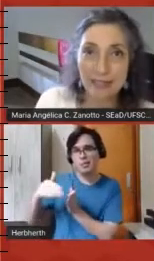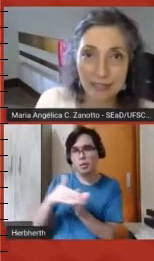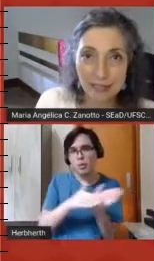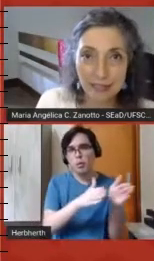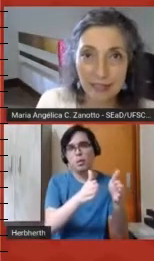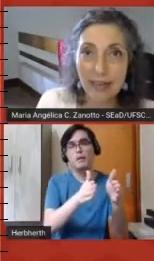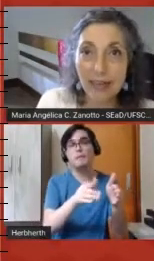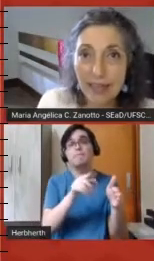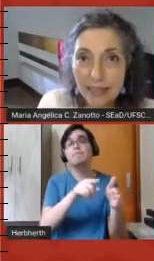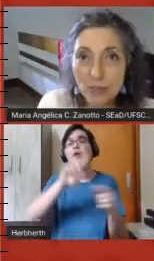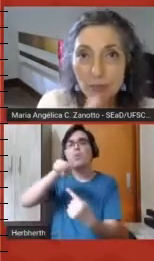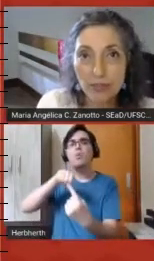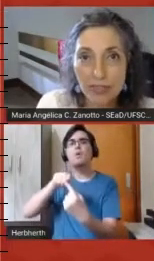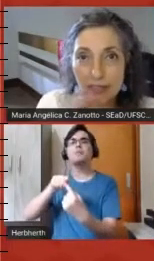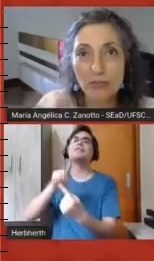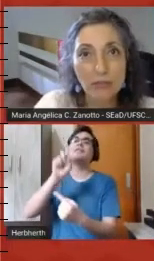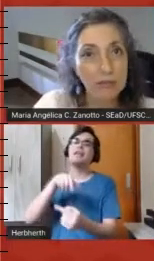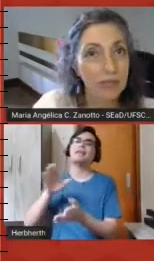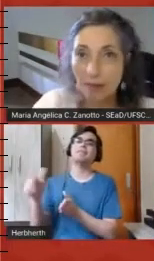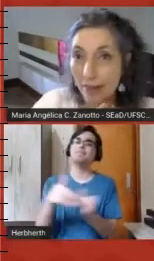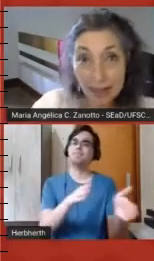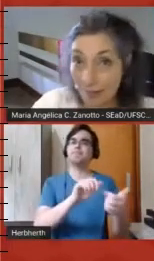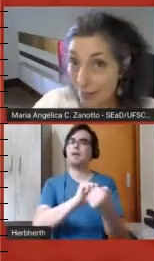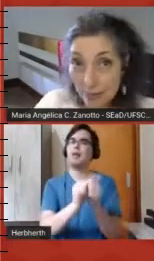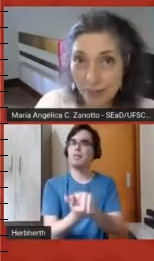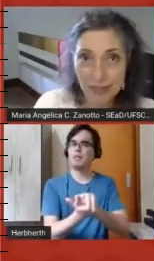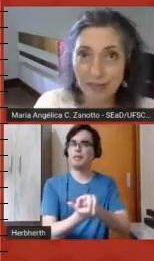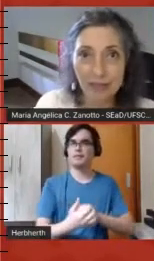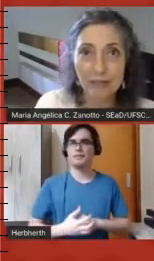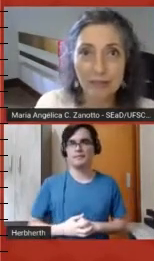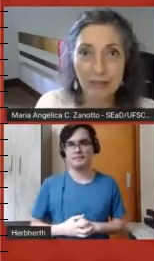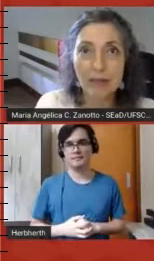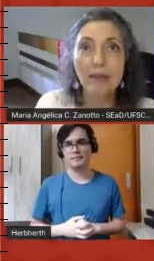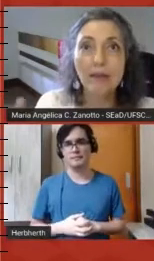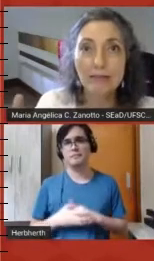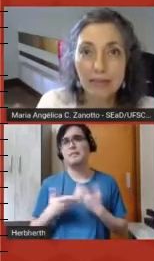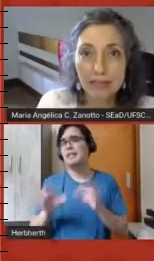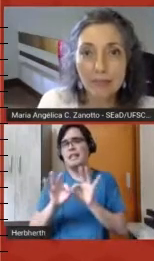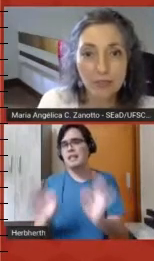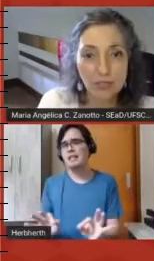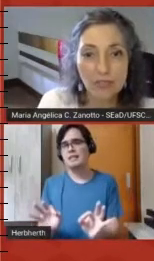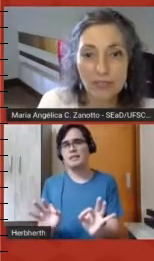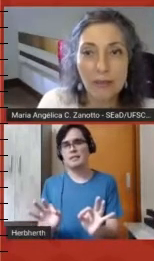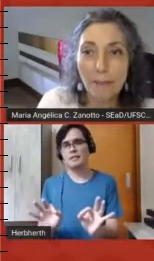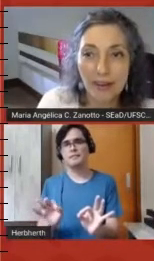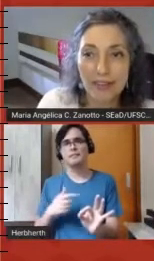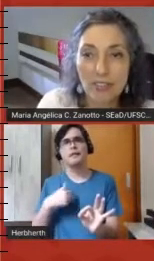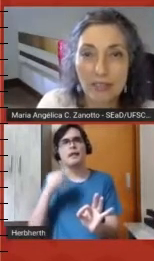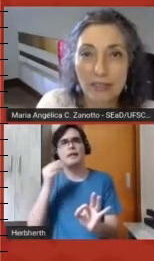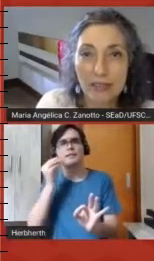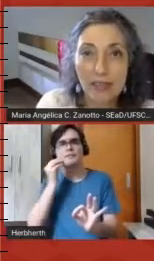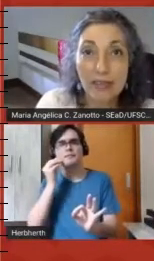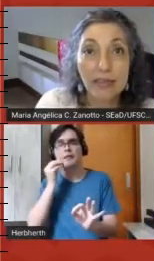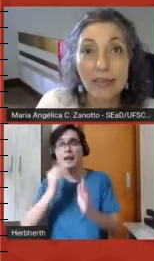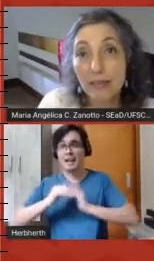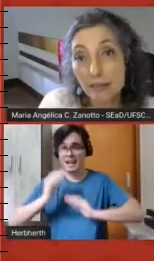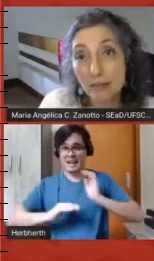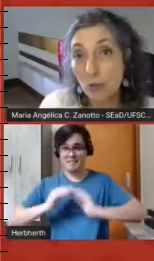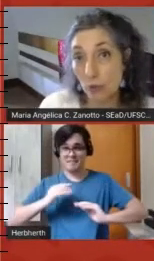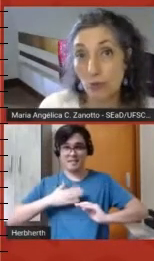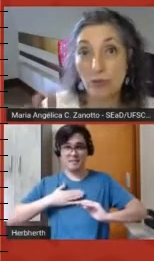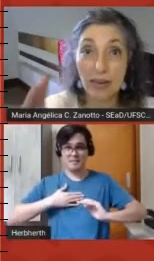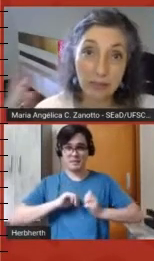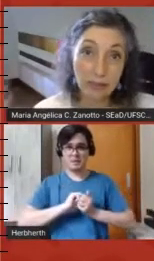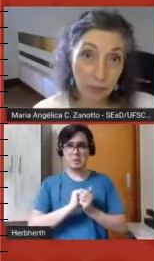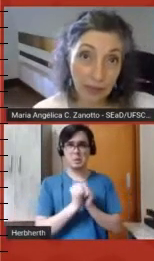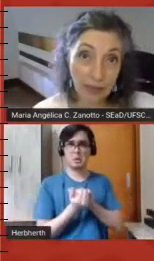objetivo dela, né? É esse o processo, é simples assim, né? Trazer modificações na prática.